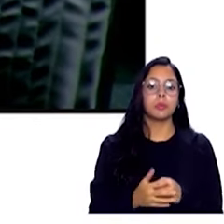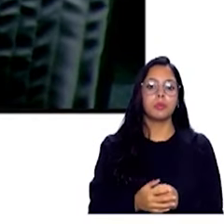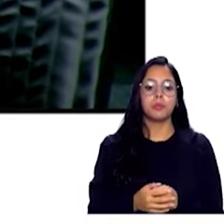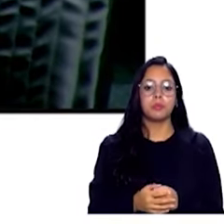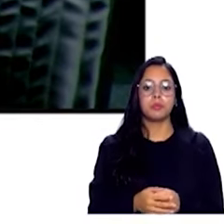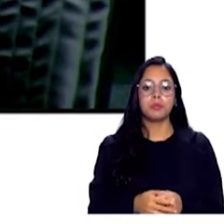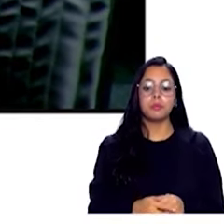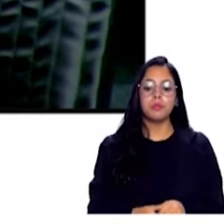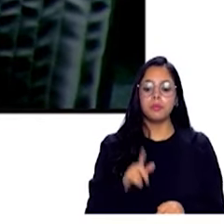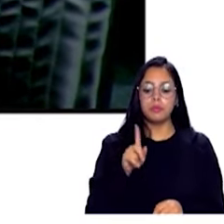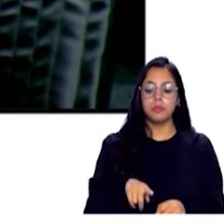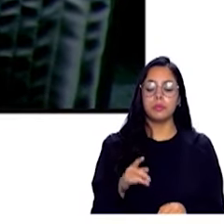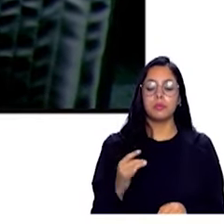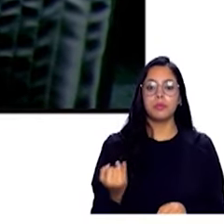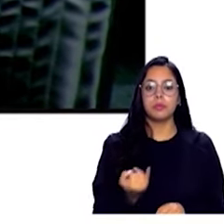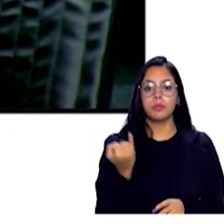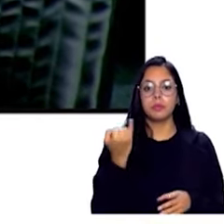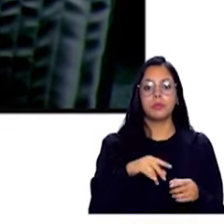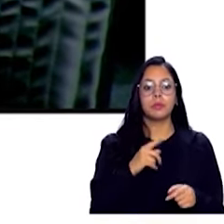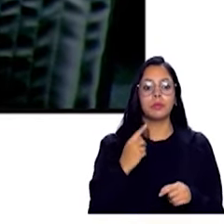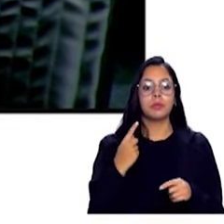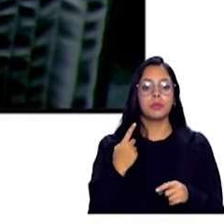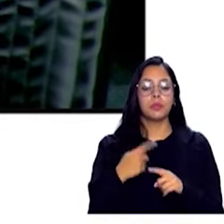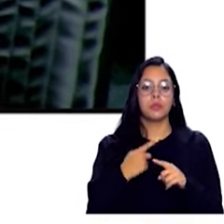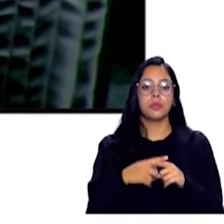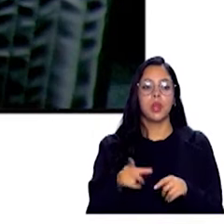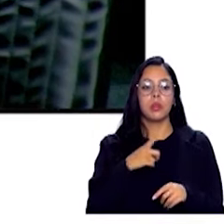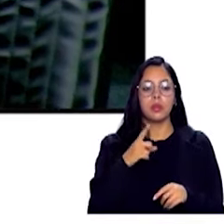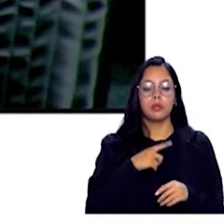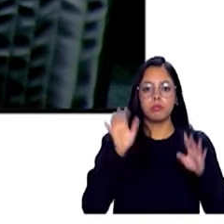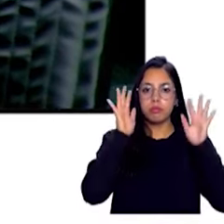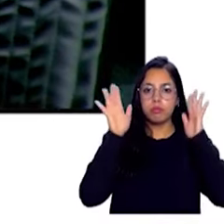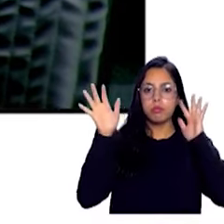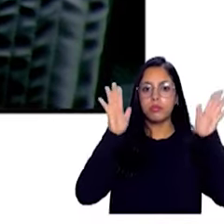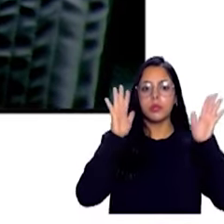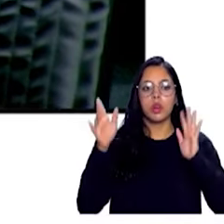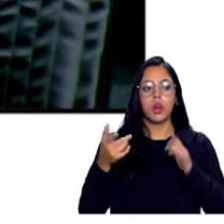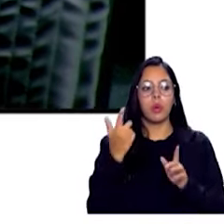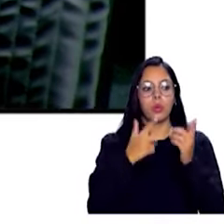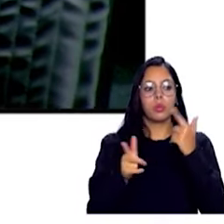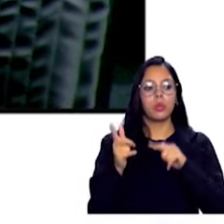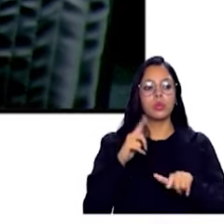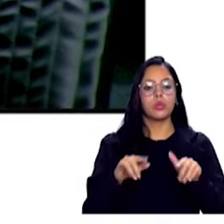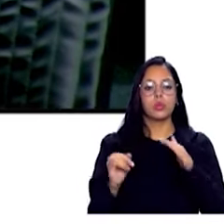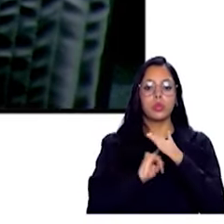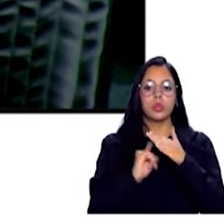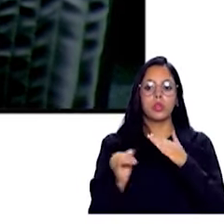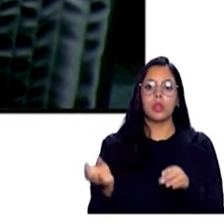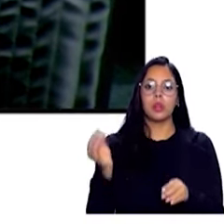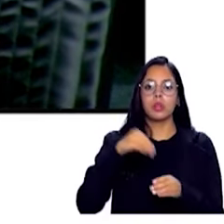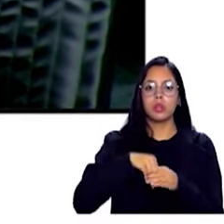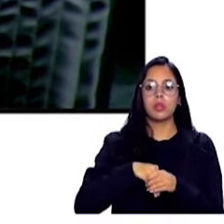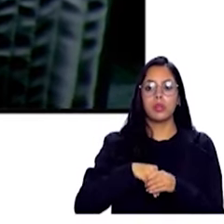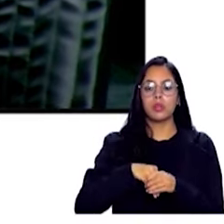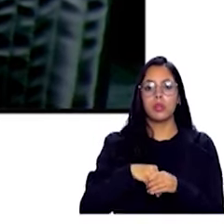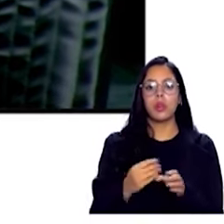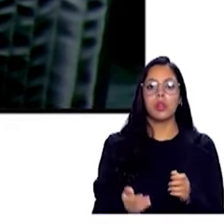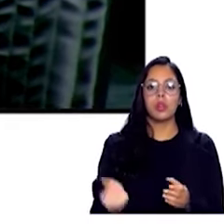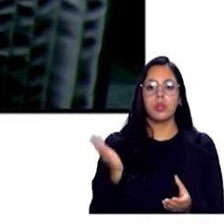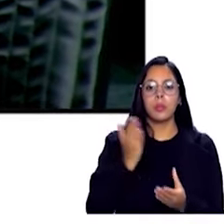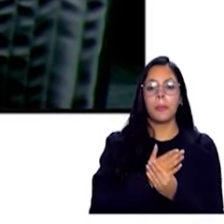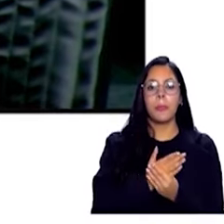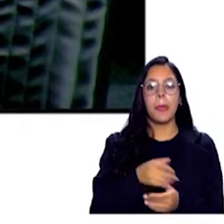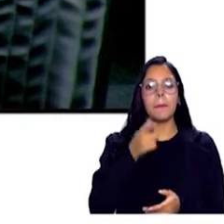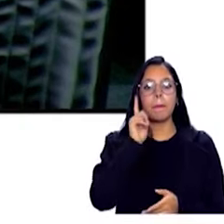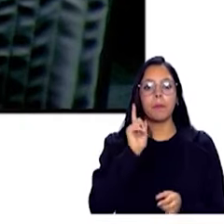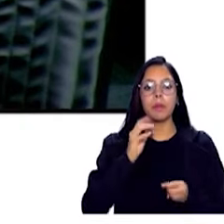servir como um mecanismo para repensar uma série de outros institutos dentro do modelo processual ontem o ministro Barroso dizia na